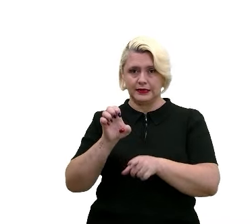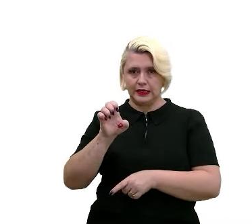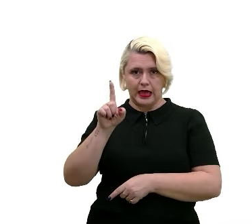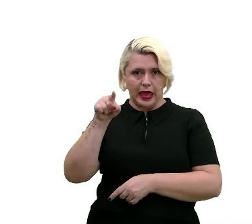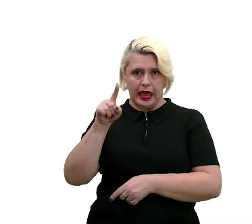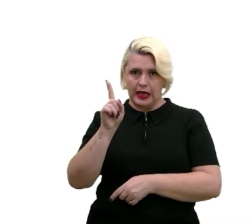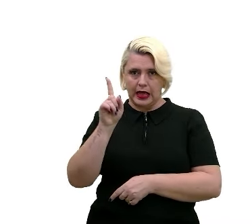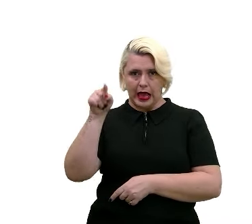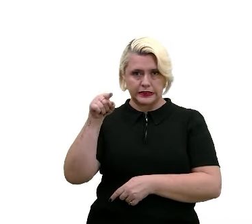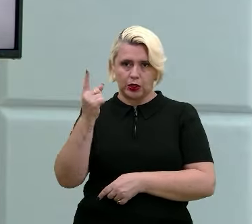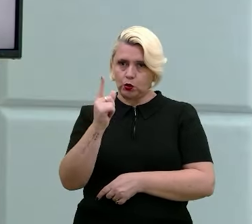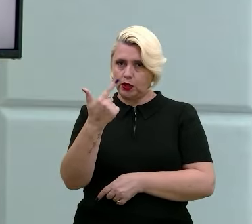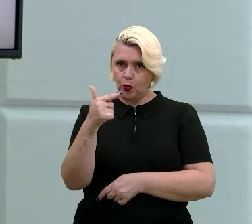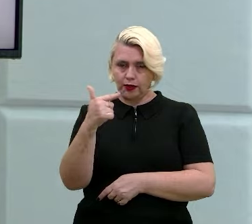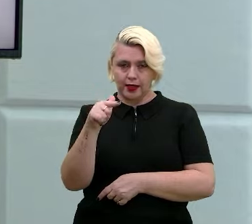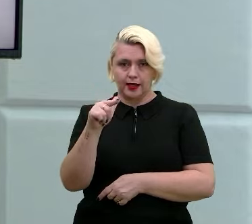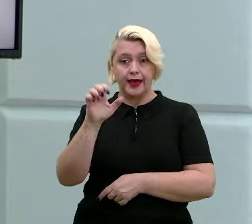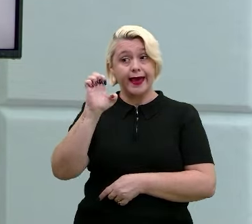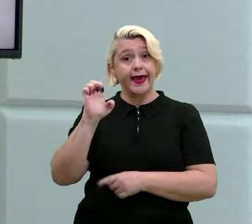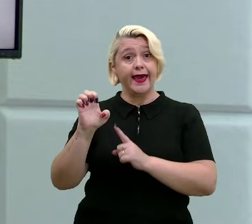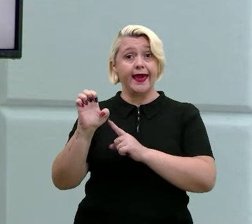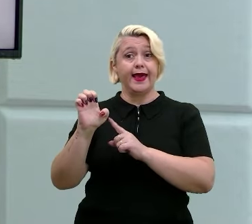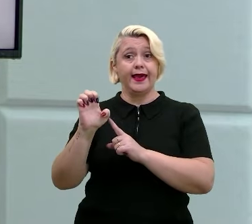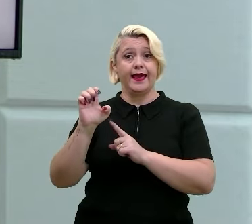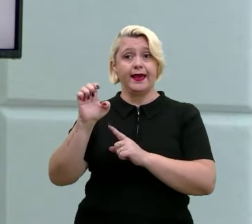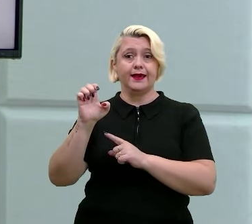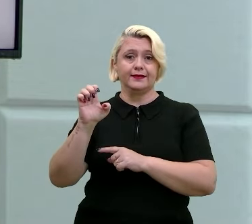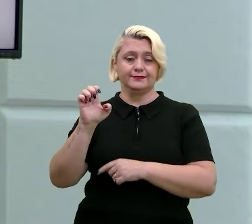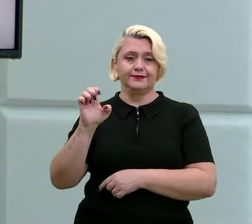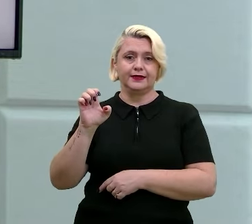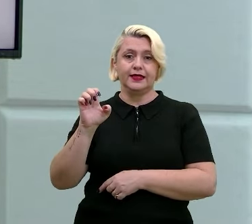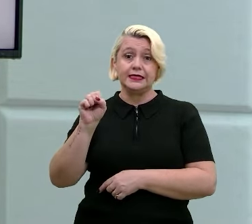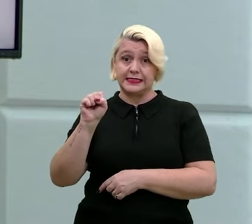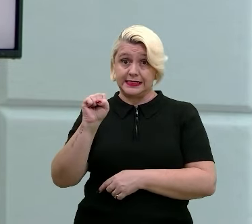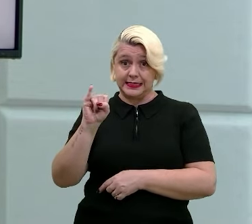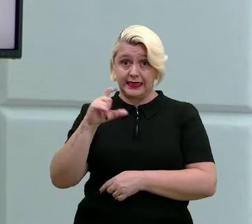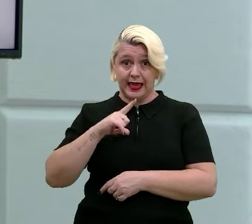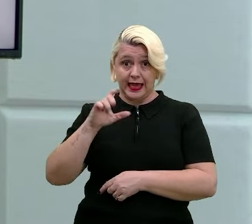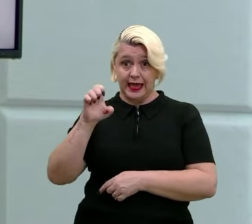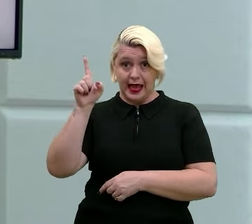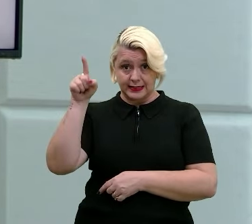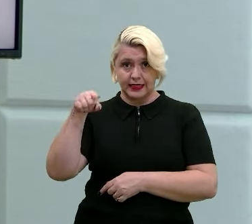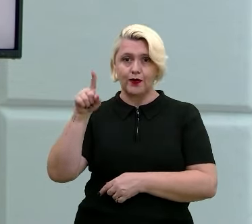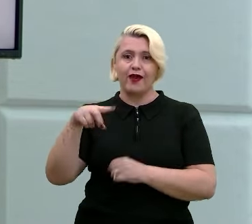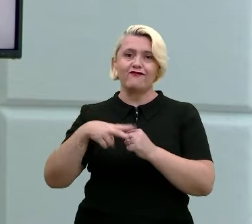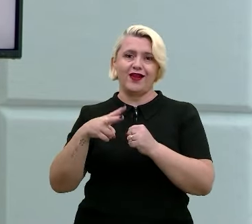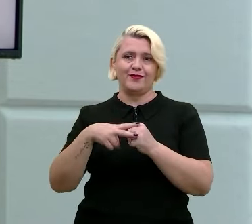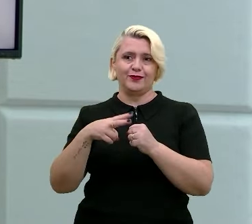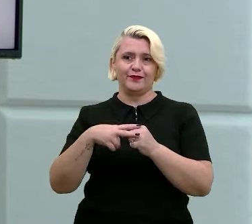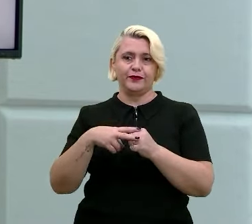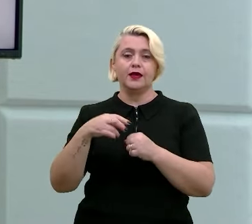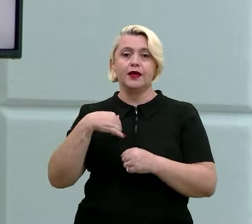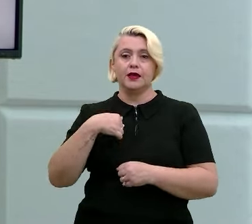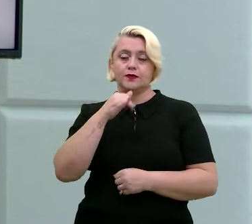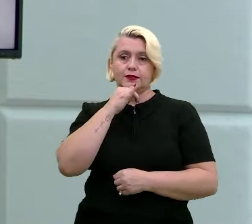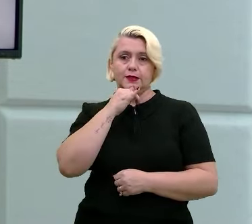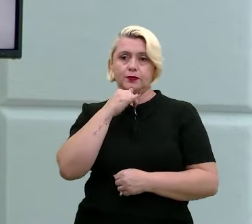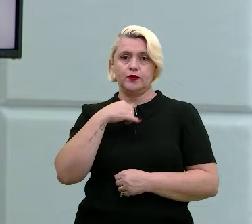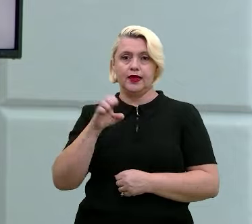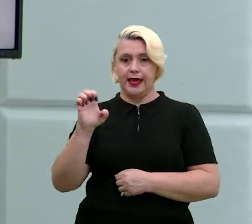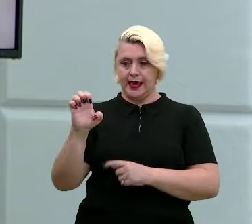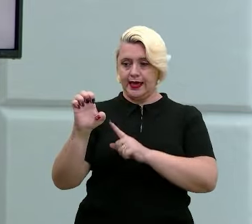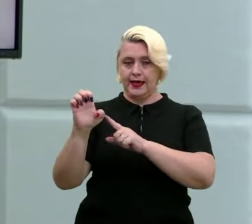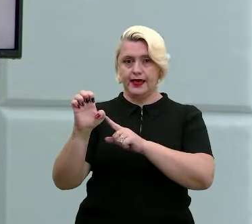né? Se tiver o acento, é o verbo é. Então, o e. Eu, quando falo essa